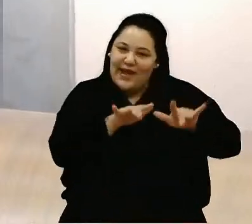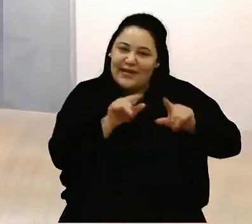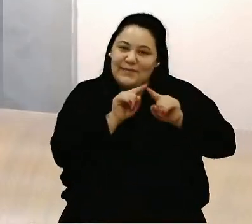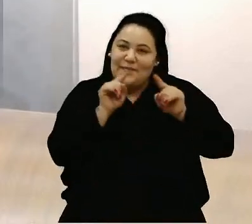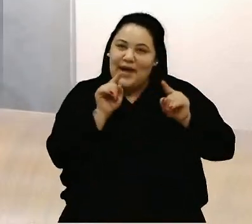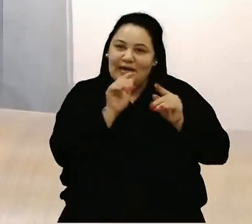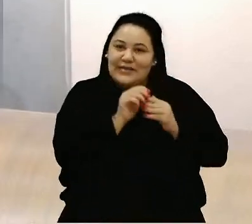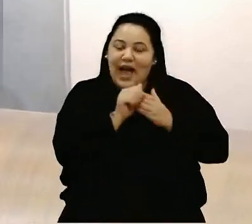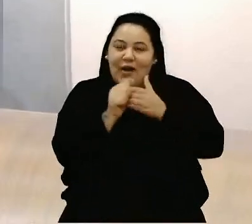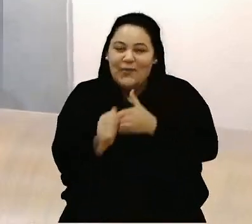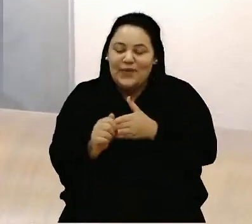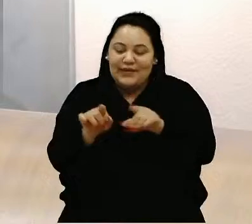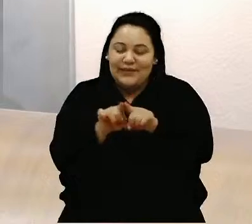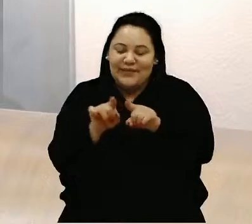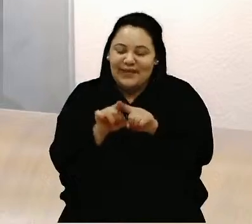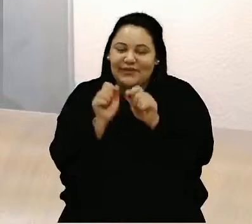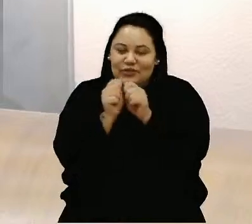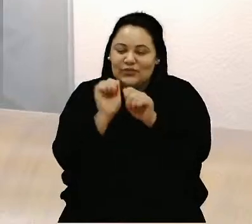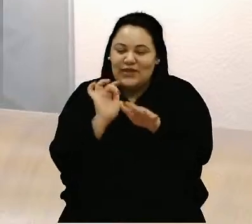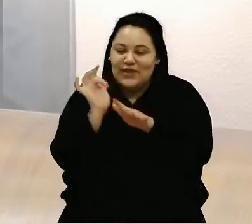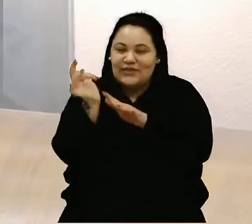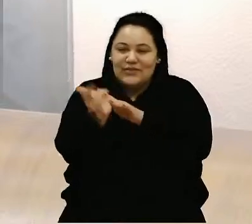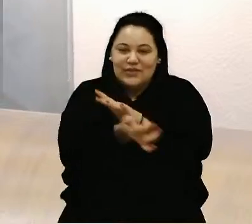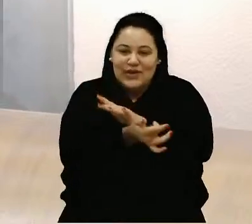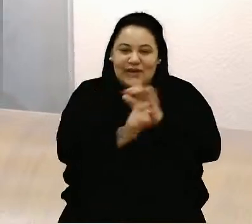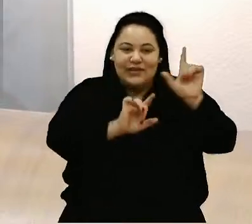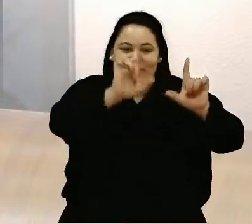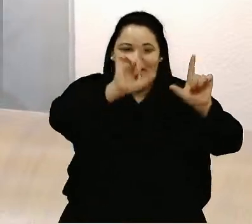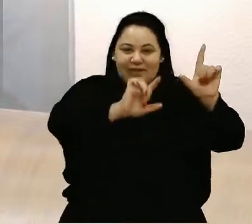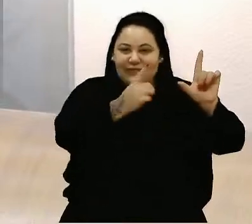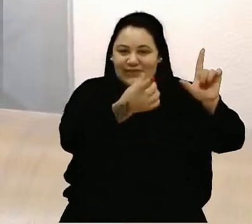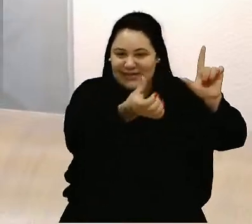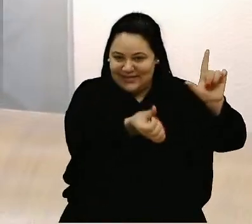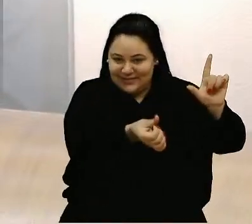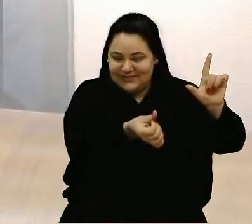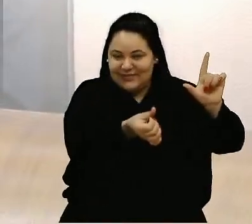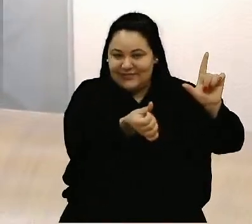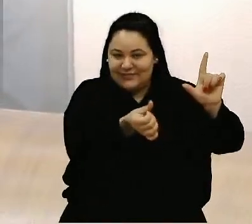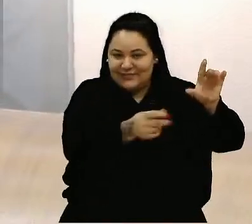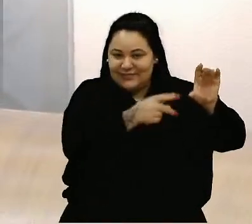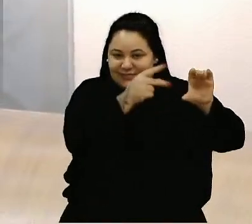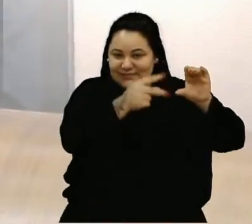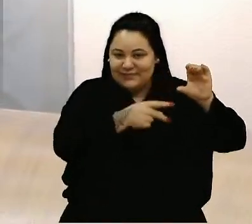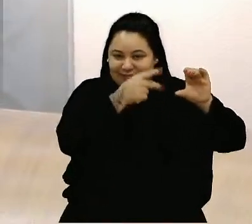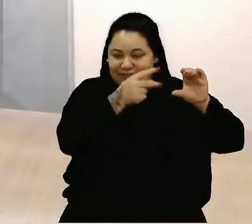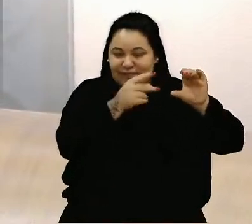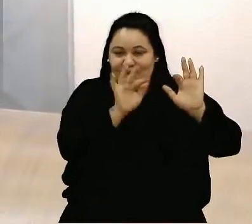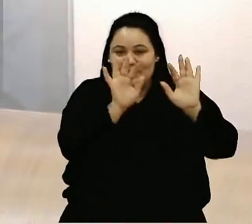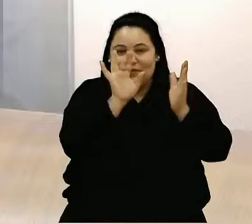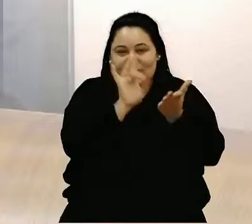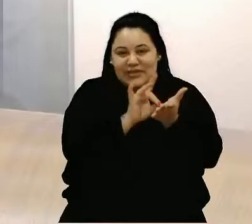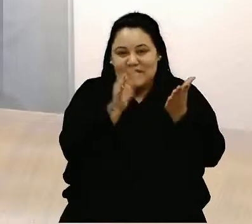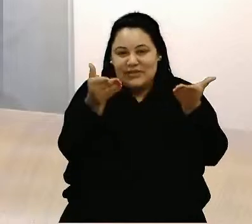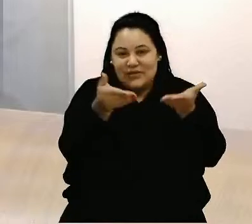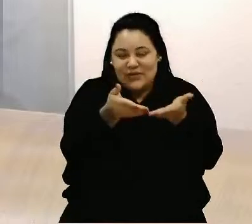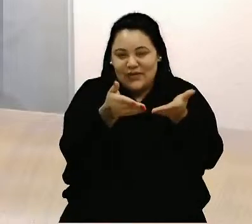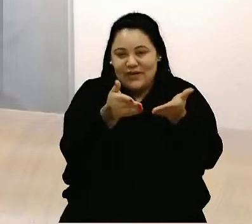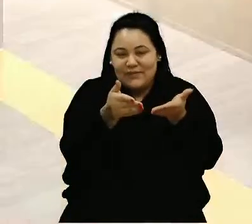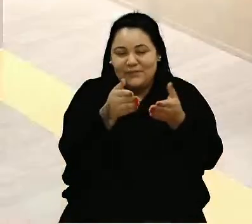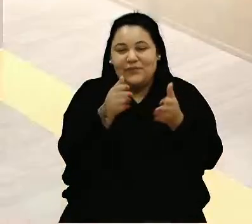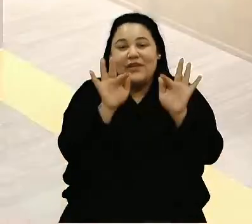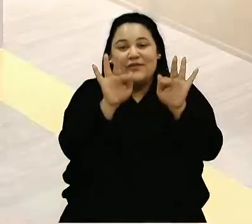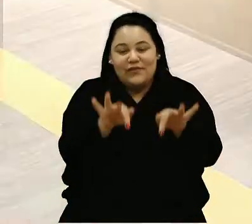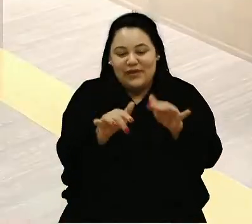nos acompanham por meio das redes sociais, pela TV Câmara. Eu declaro nesse momento encerrados os trabalhos desta